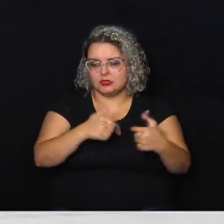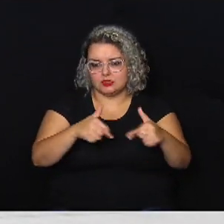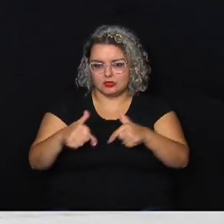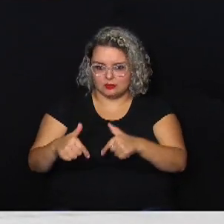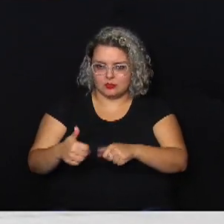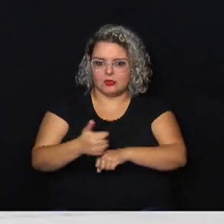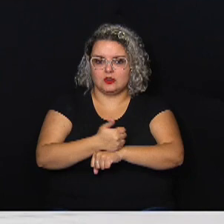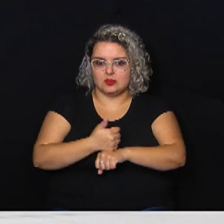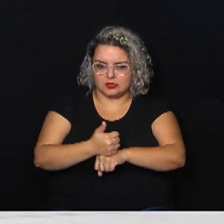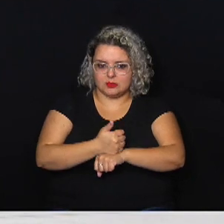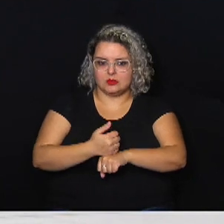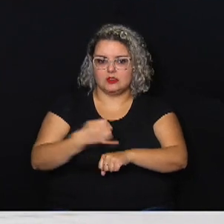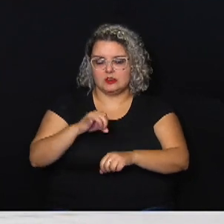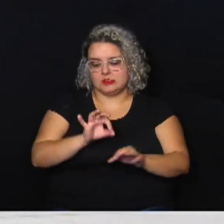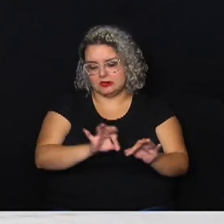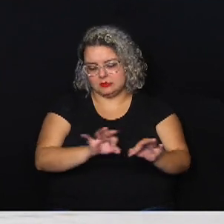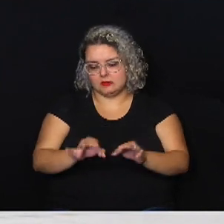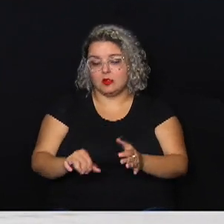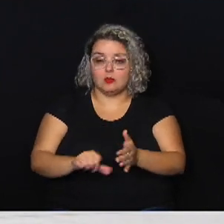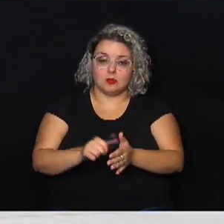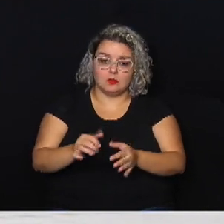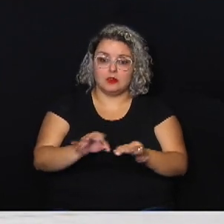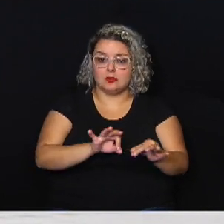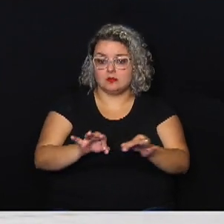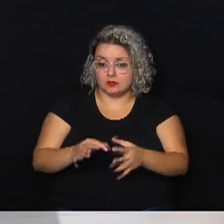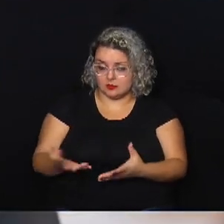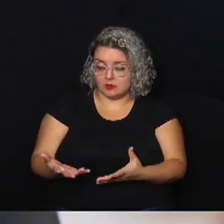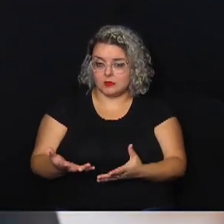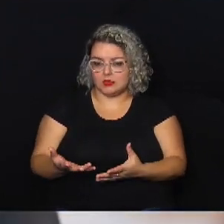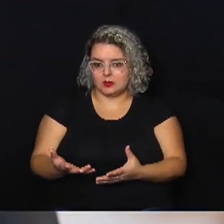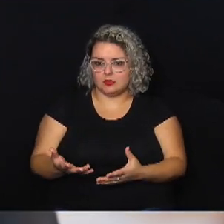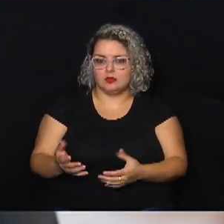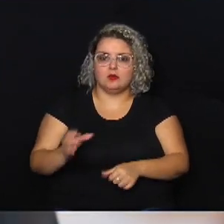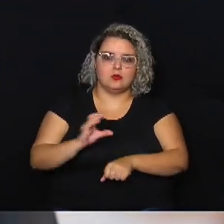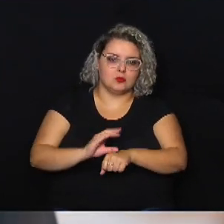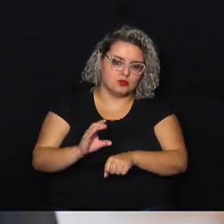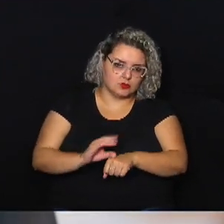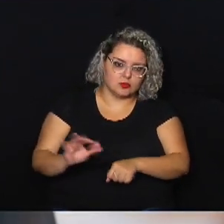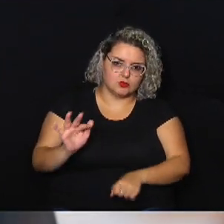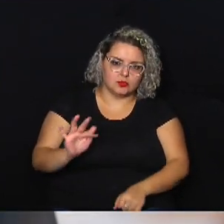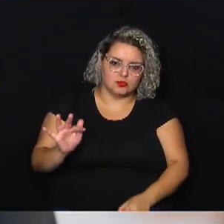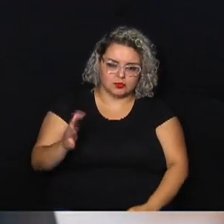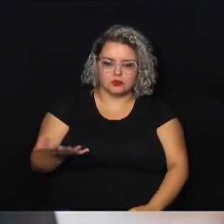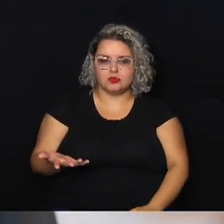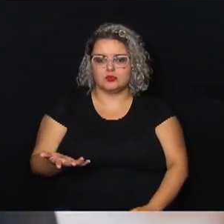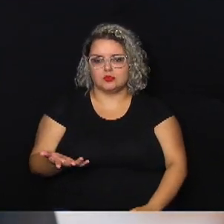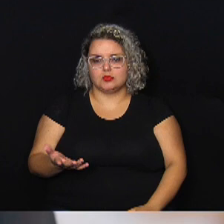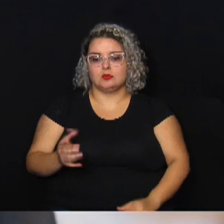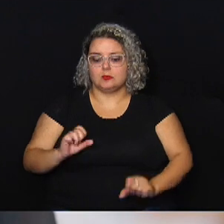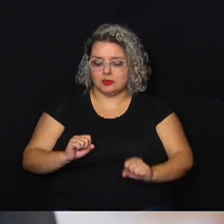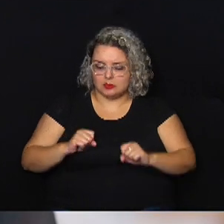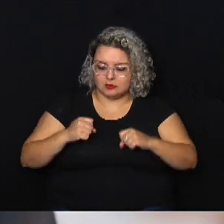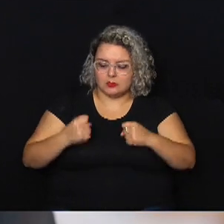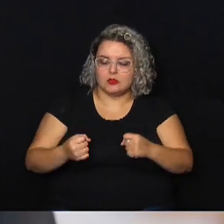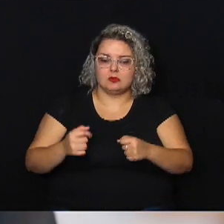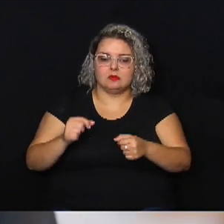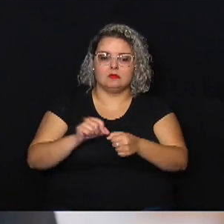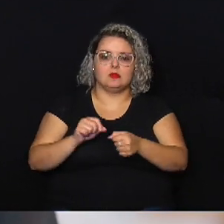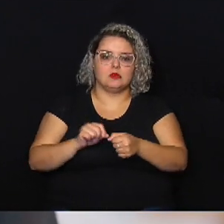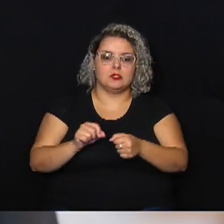você planejar, o primeiro planejamento é fazer curso universitário, isso é todo esforço para estudar bem e fazer a melhor universidade